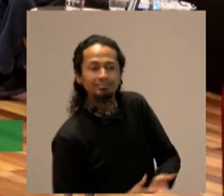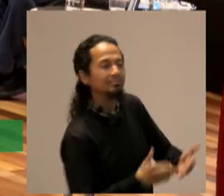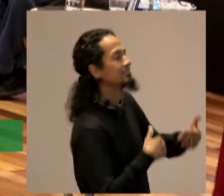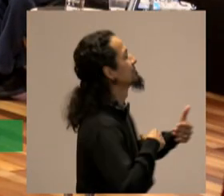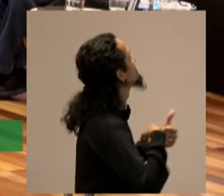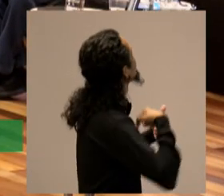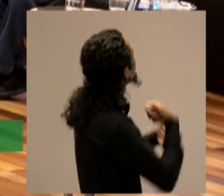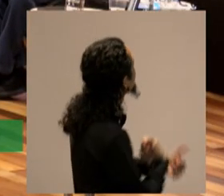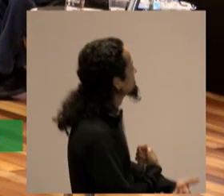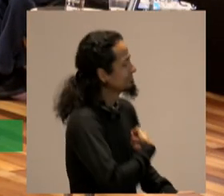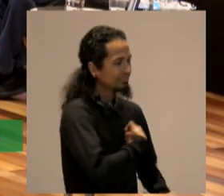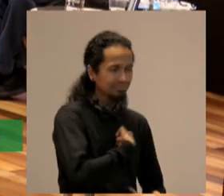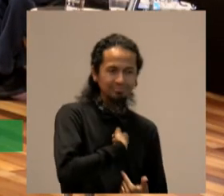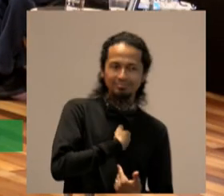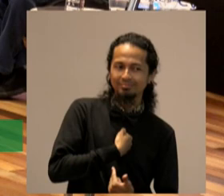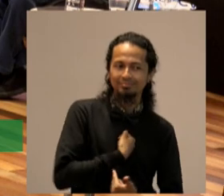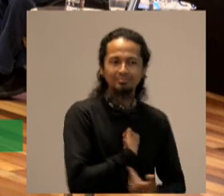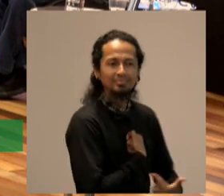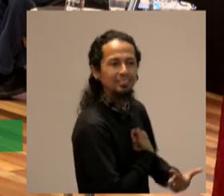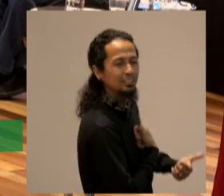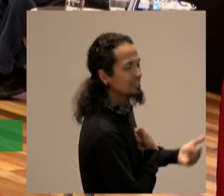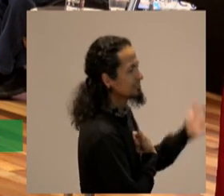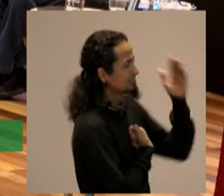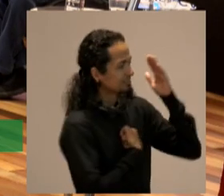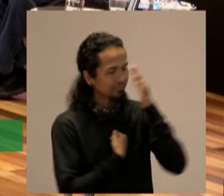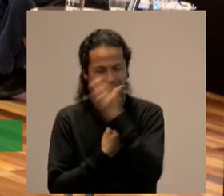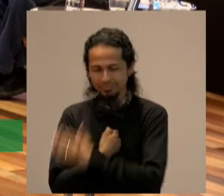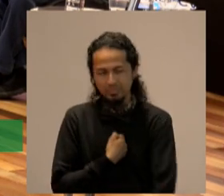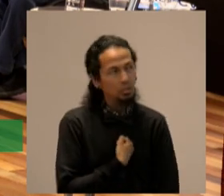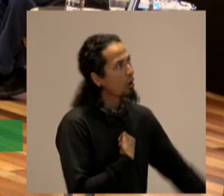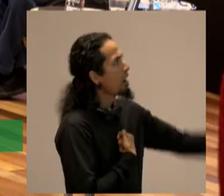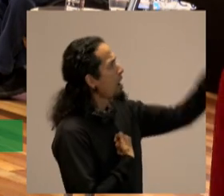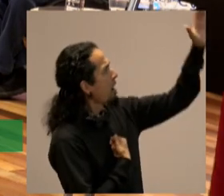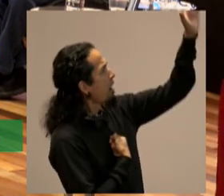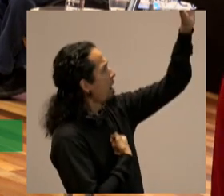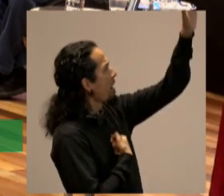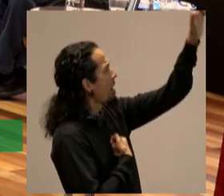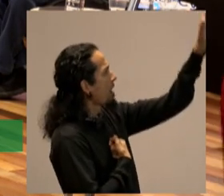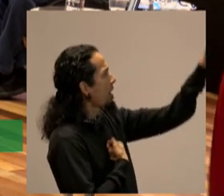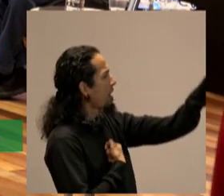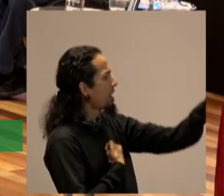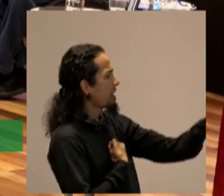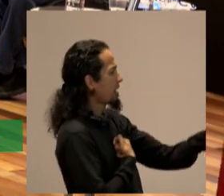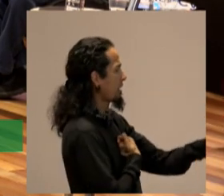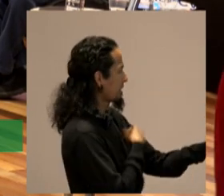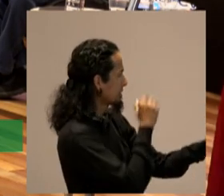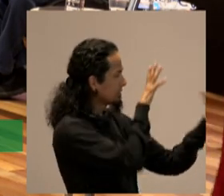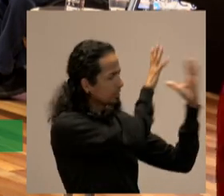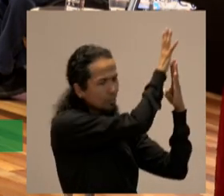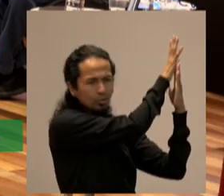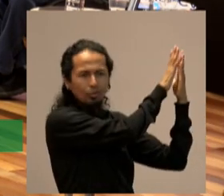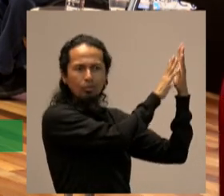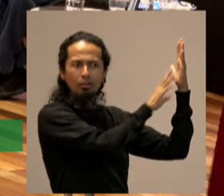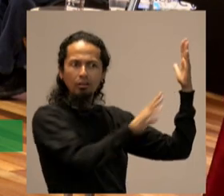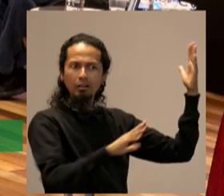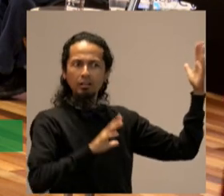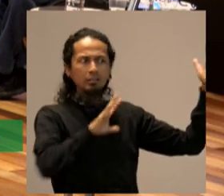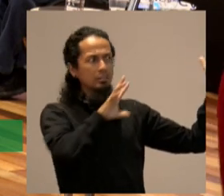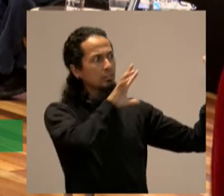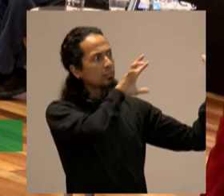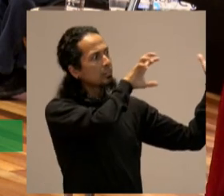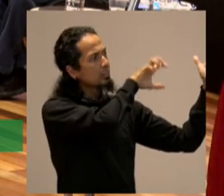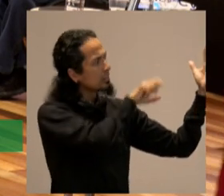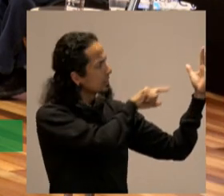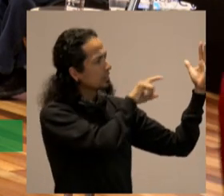Sou eu, espelho da lendária criatura, o monstro, carente